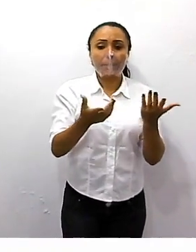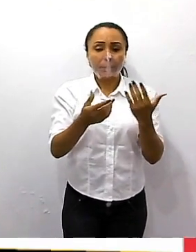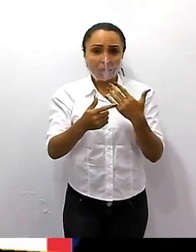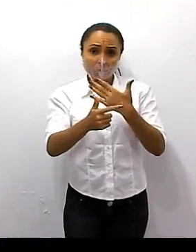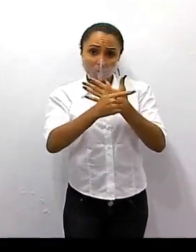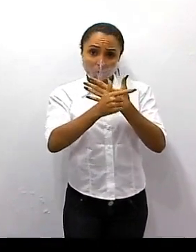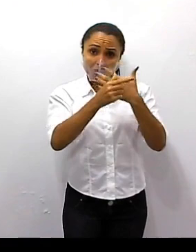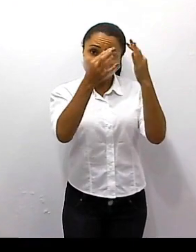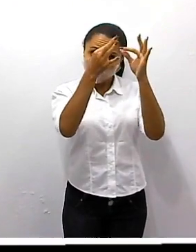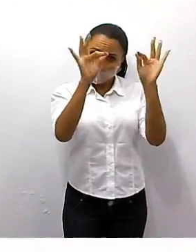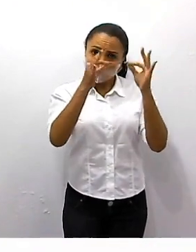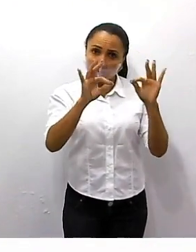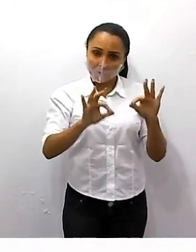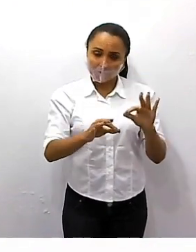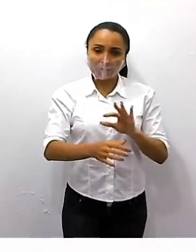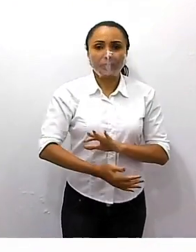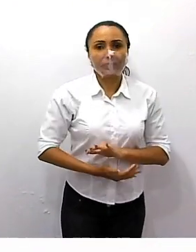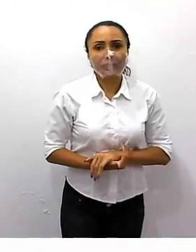mesma função